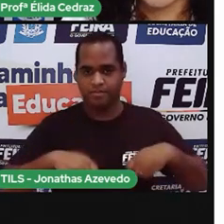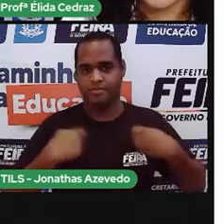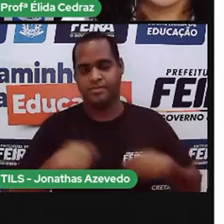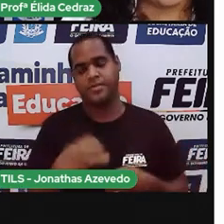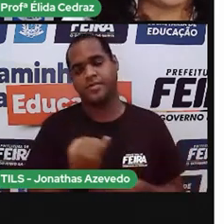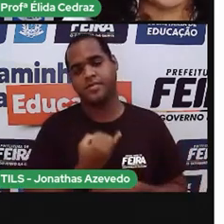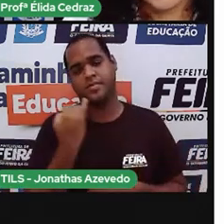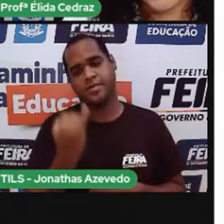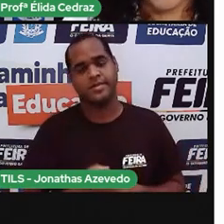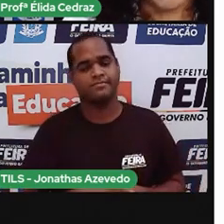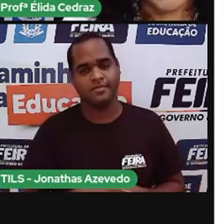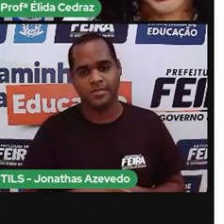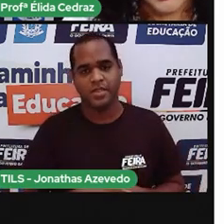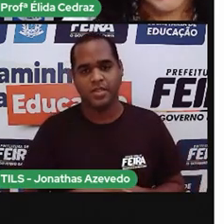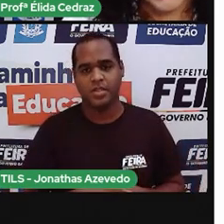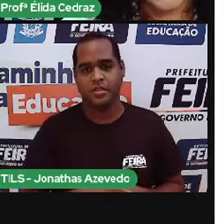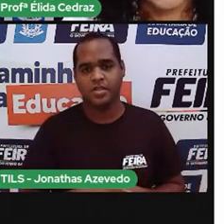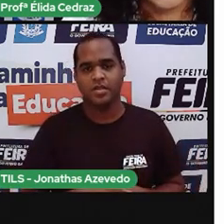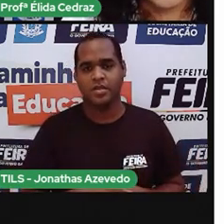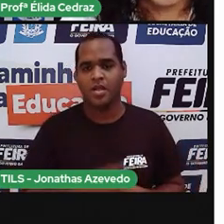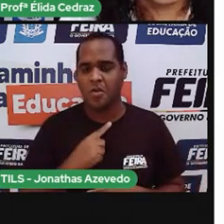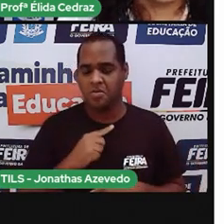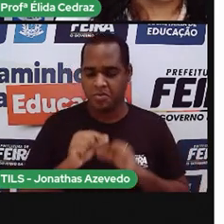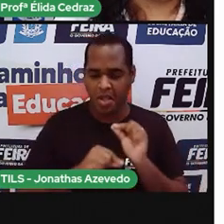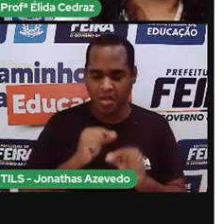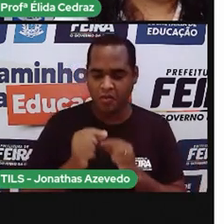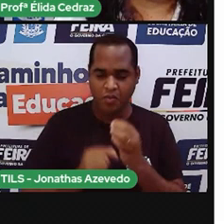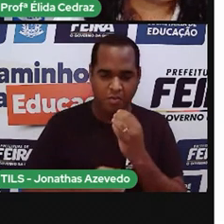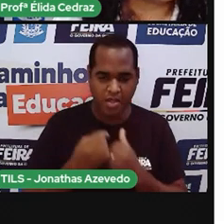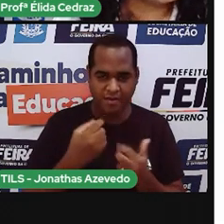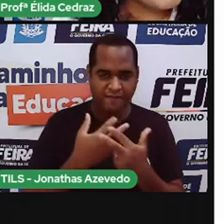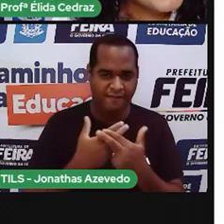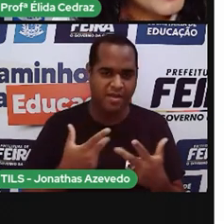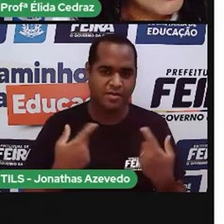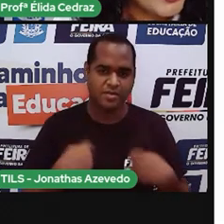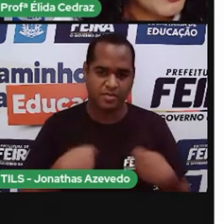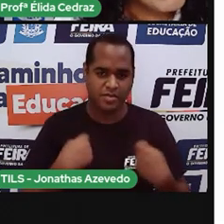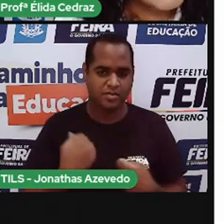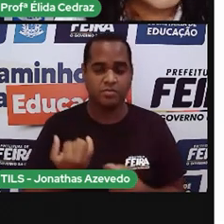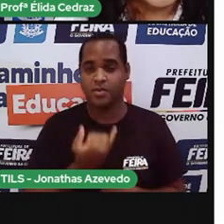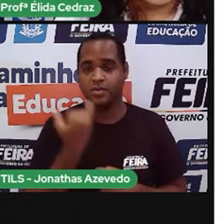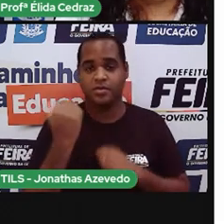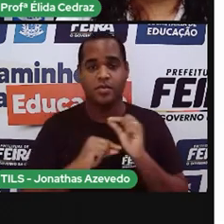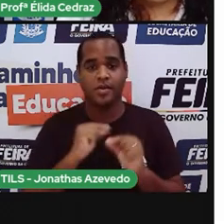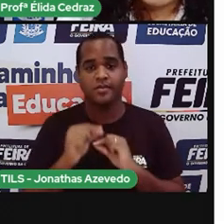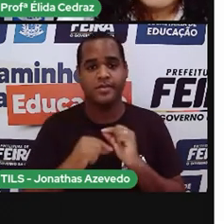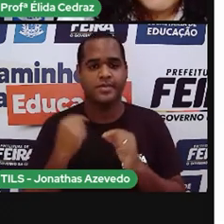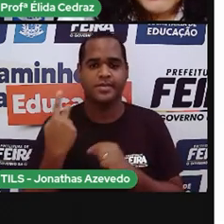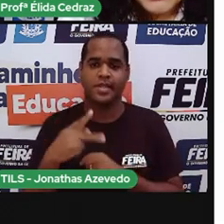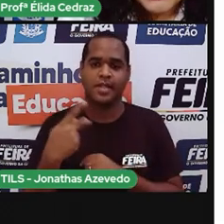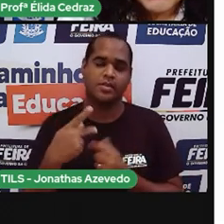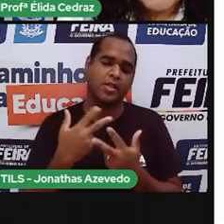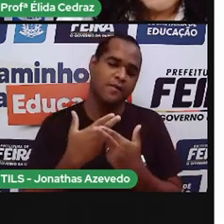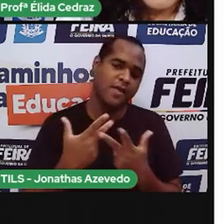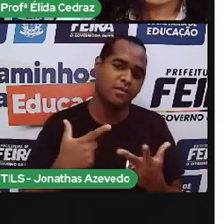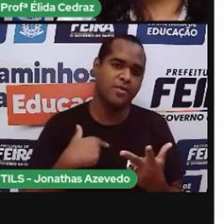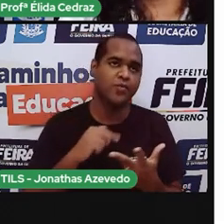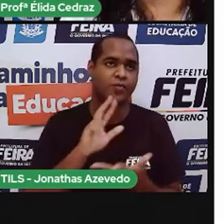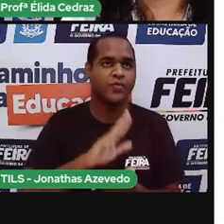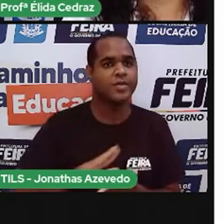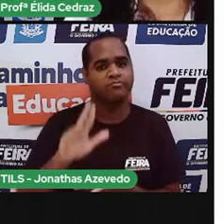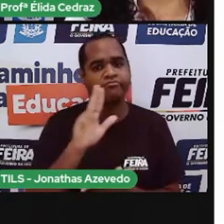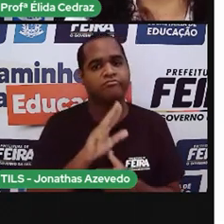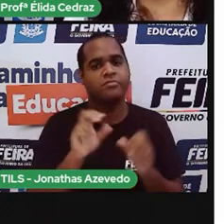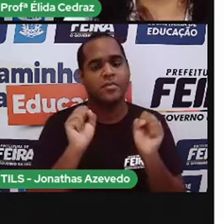para comer corretamente, não, viu, gente? Os alimentos mais saudáveis para nosso consumo